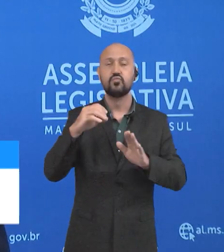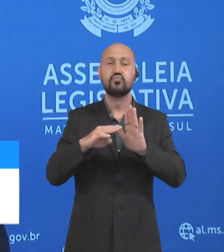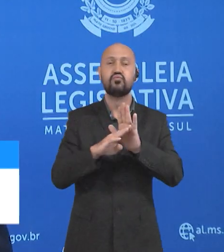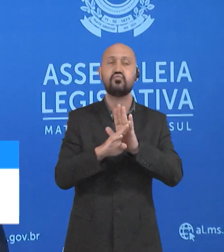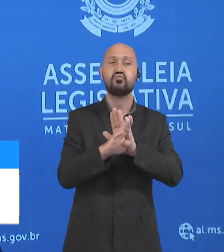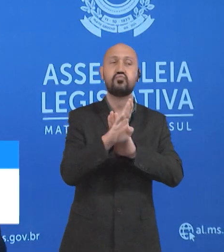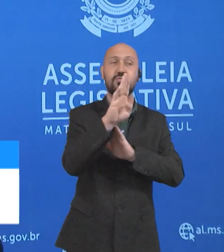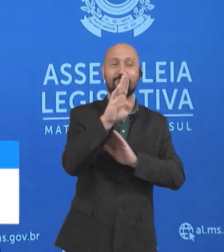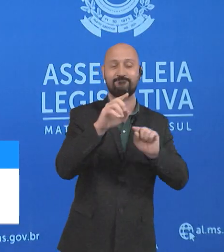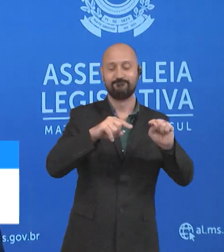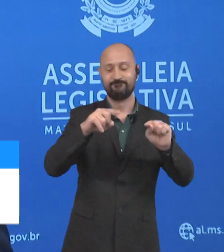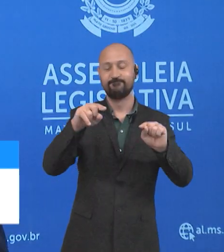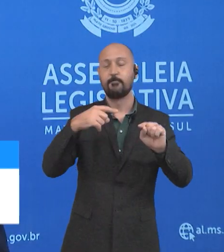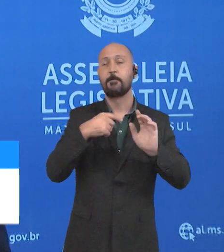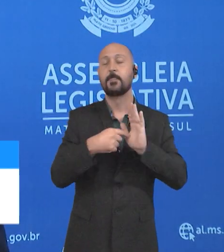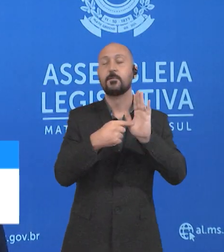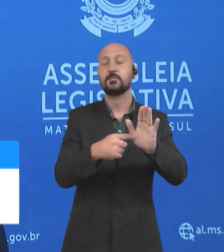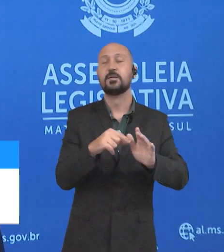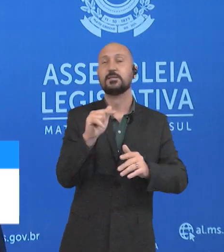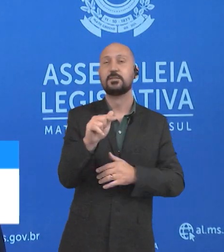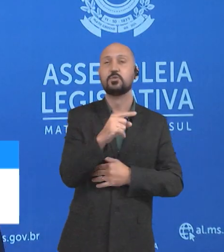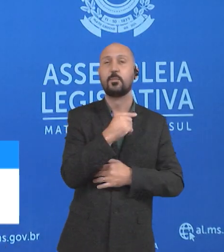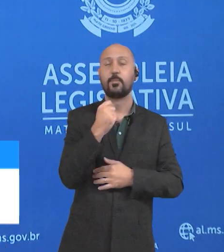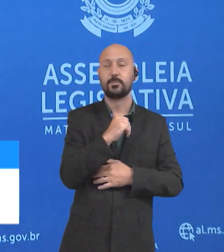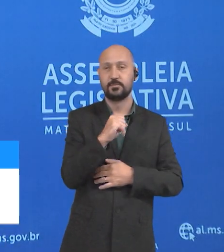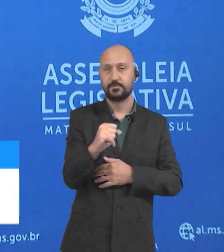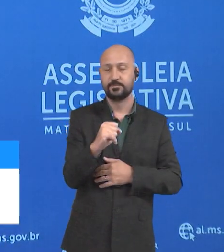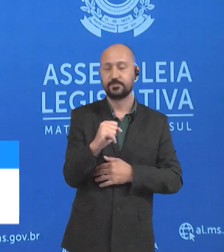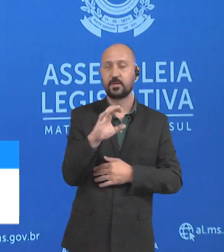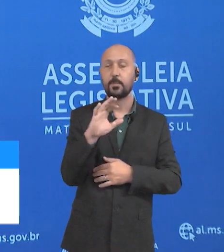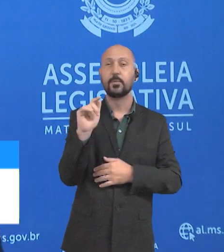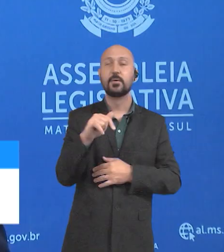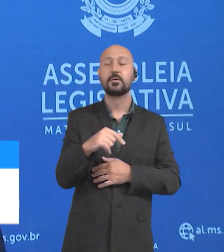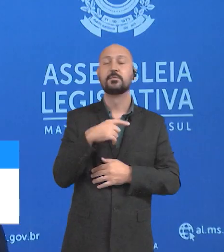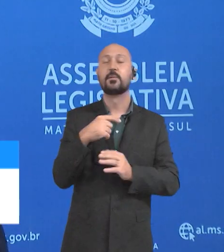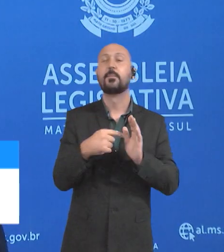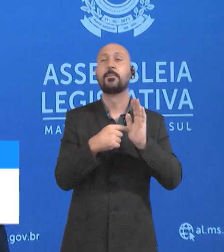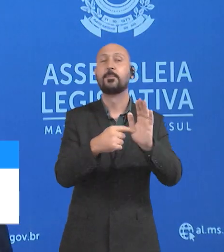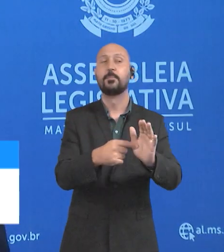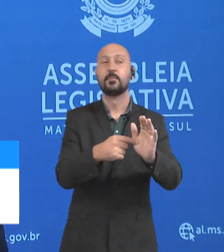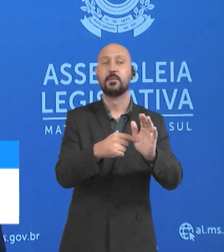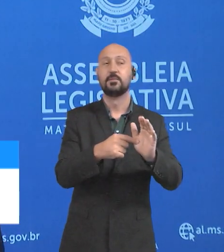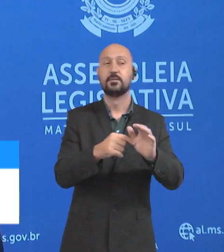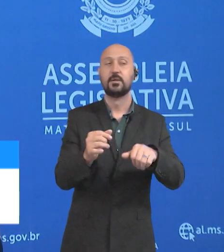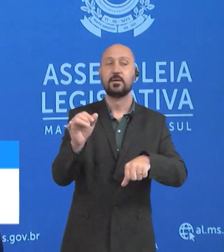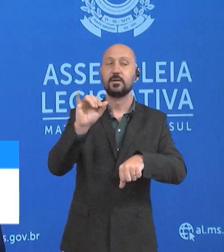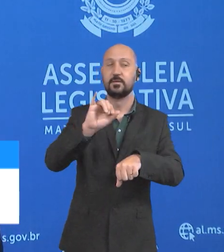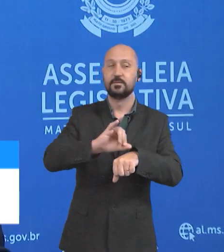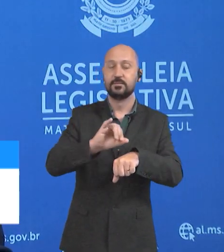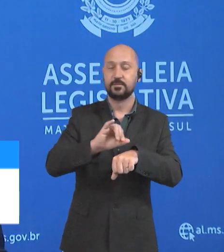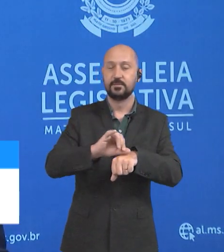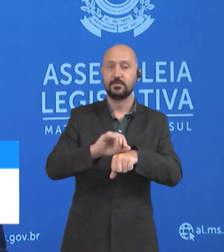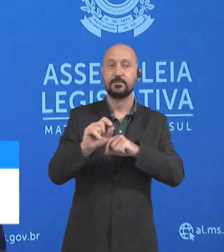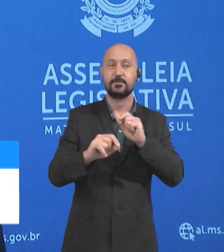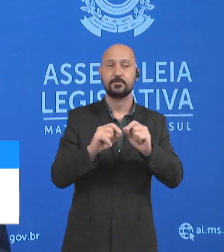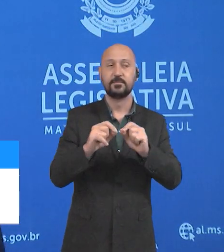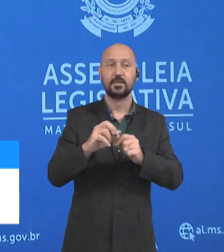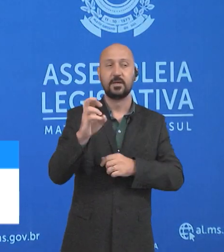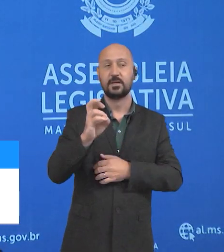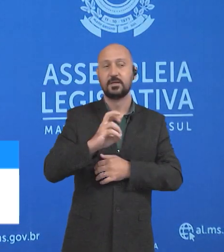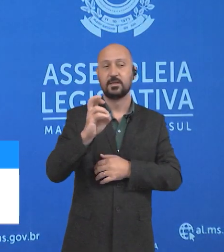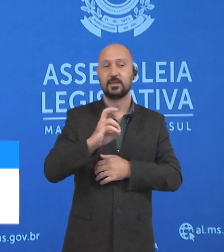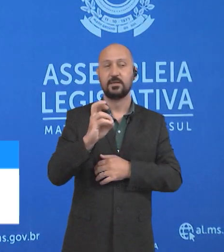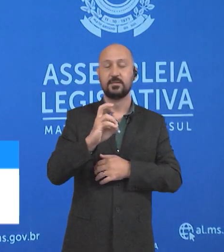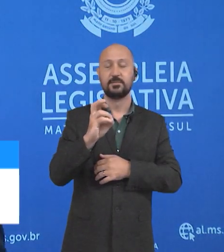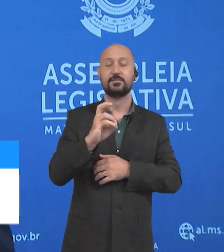Sul, os índices são altos. O estado registrou 7 mortes violentas. Campo Grande aparece entre as capitais mais perigosas, sendo